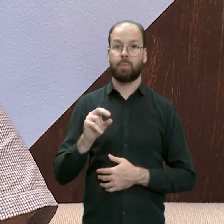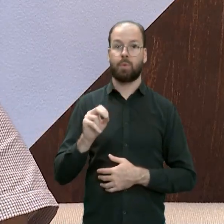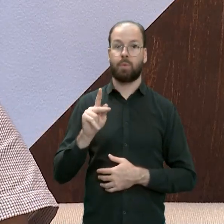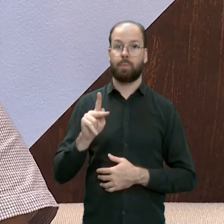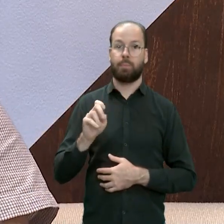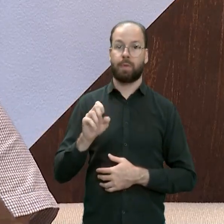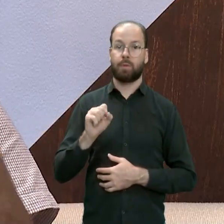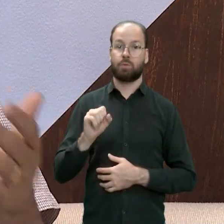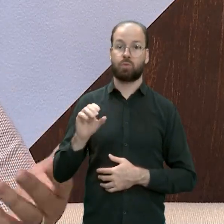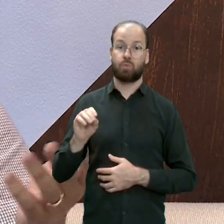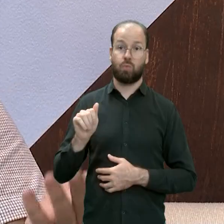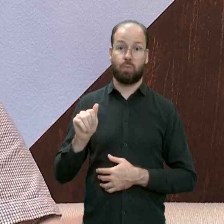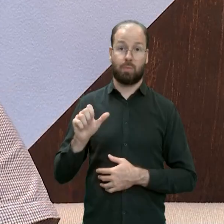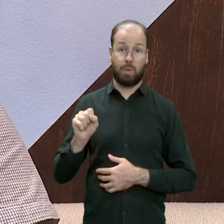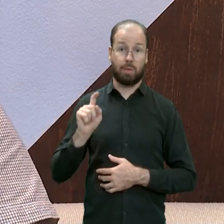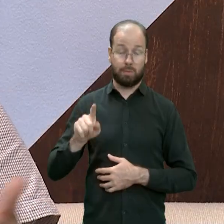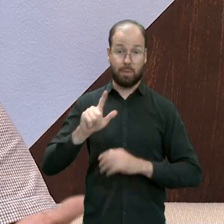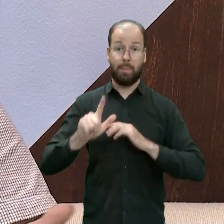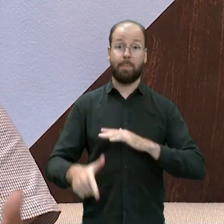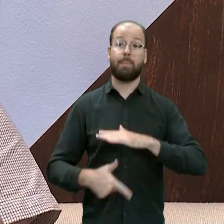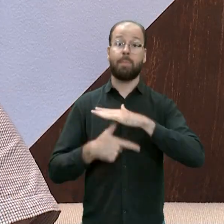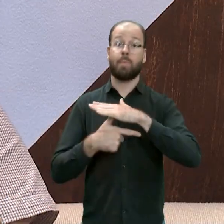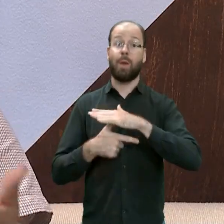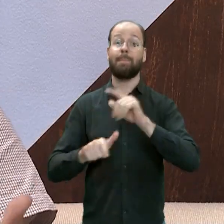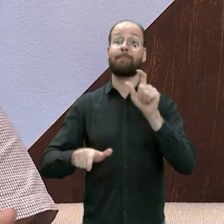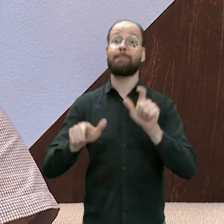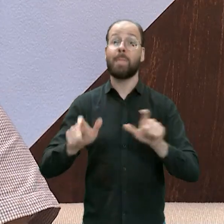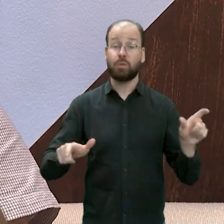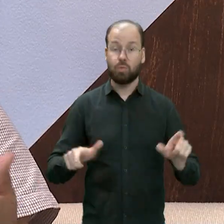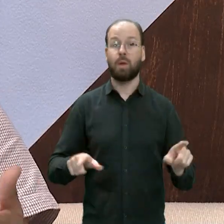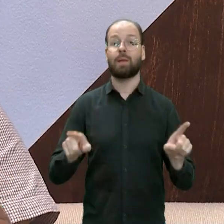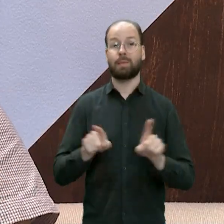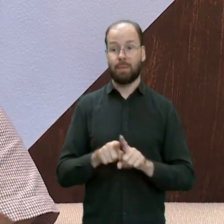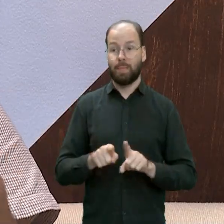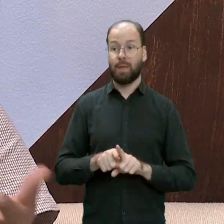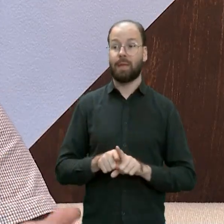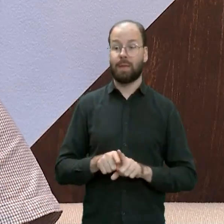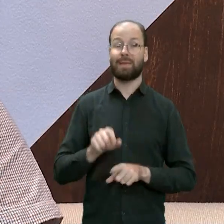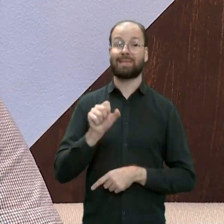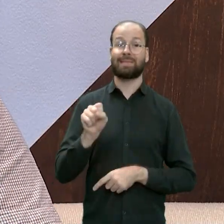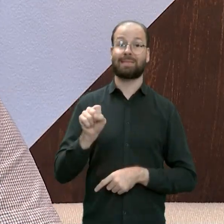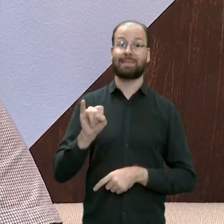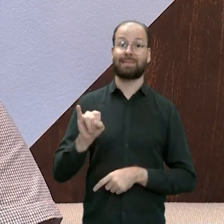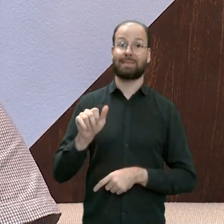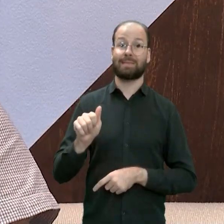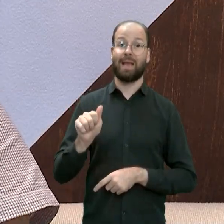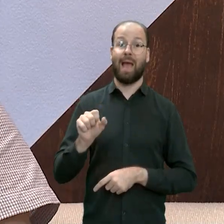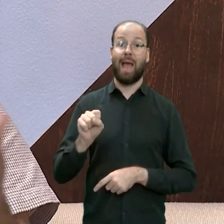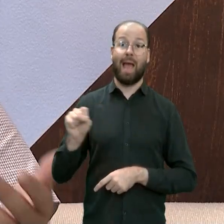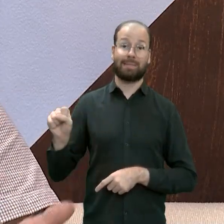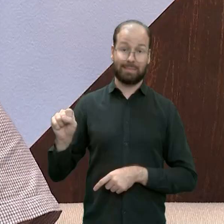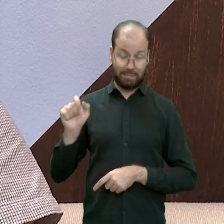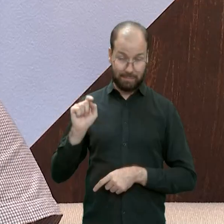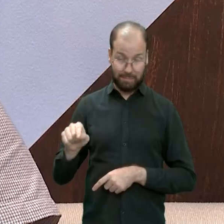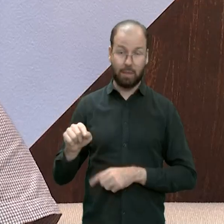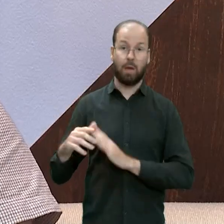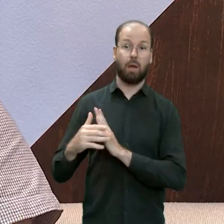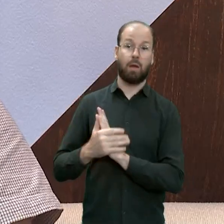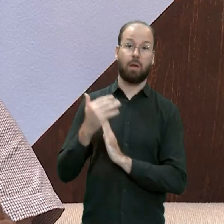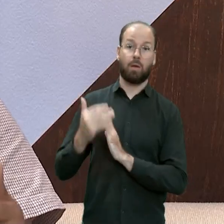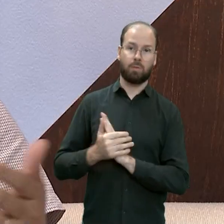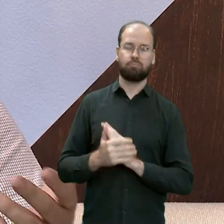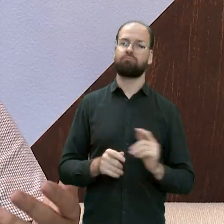Pessoas, por intermédio do CIAS, nos orienta periodicamente a fazer os exames clínicos, os exames